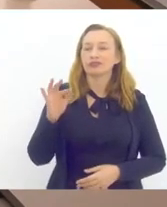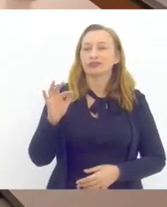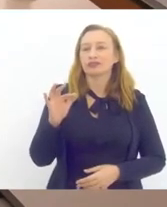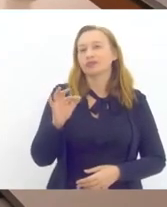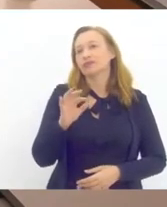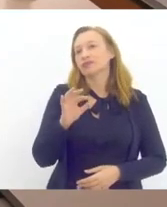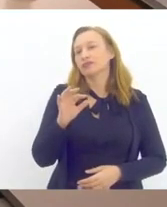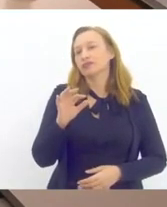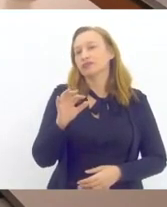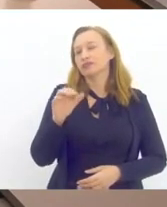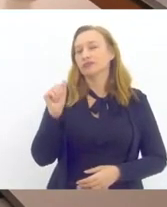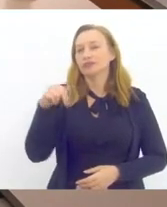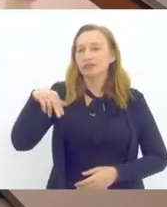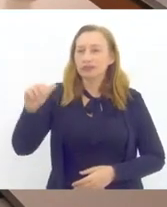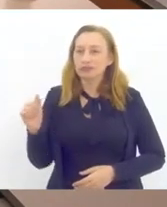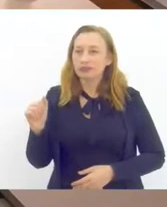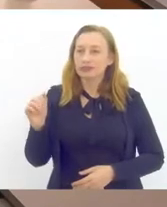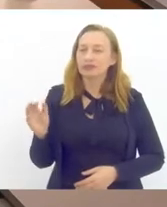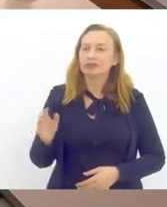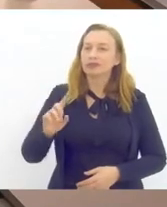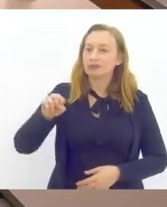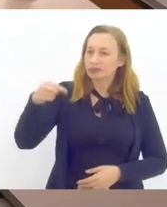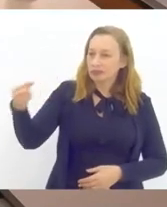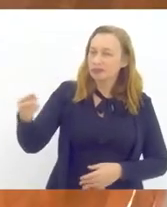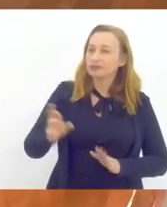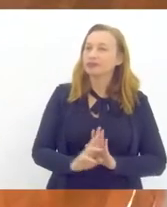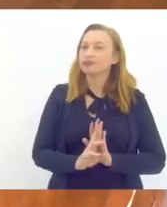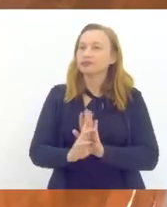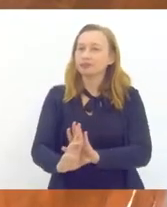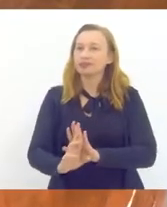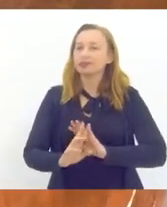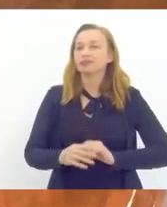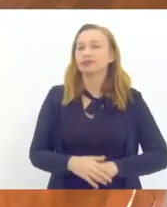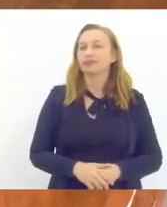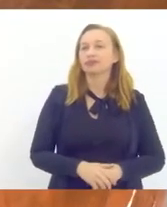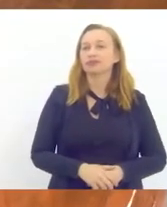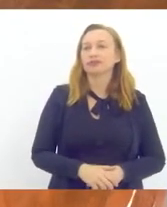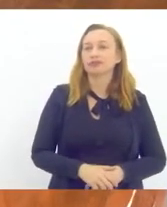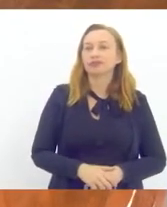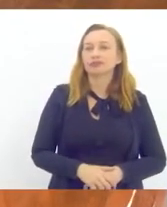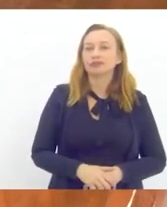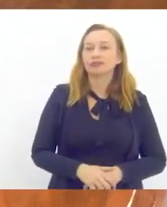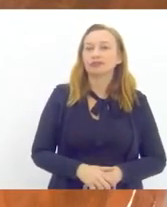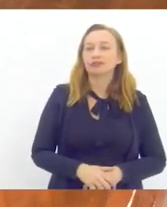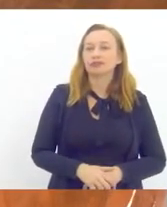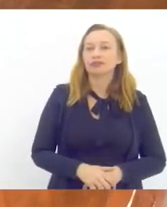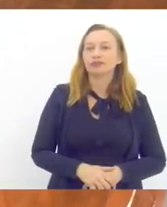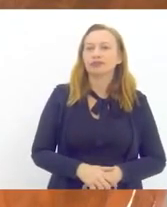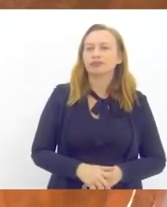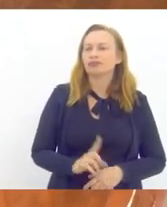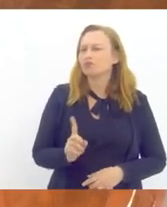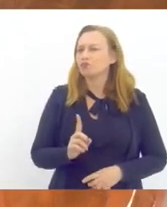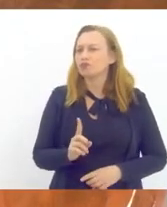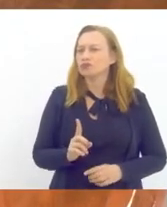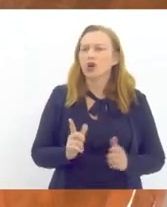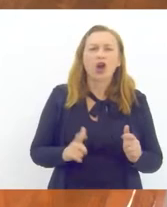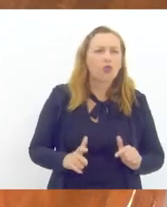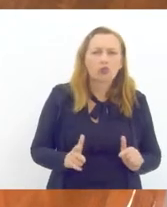Ana Dantas, que está lá atrás, representando aqui a... Ah, não, a Ana está aqui, não. Você quer... Não, cadê a